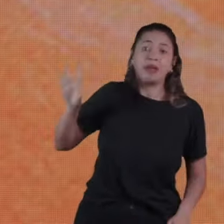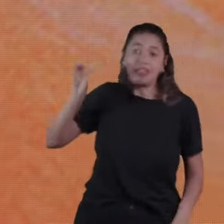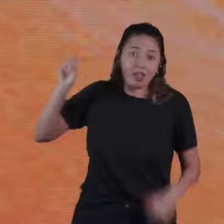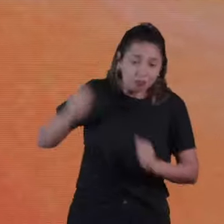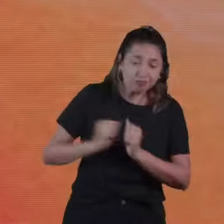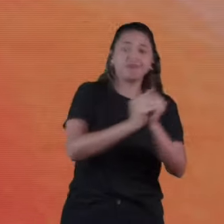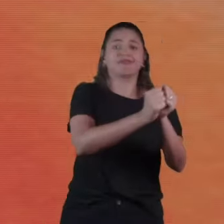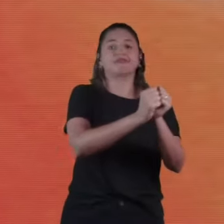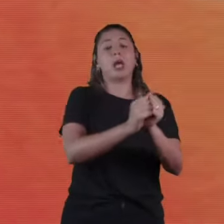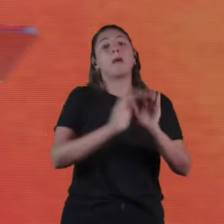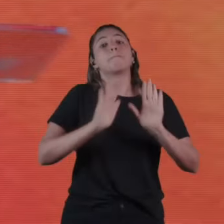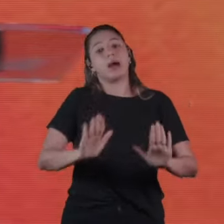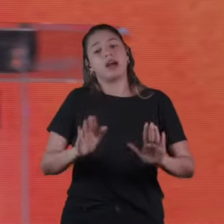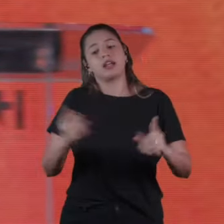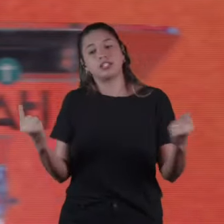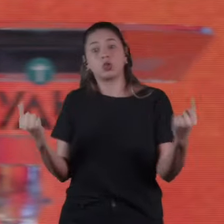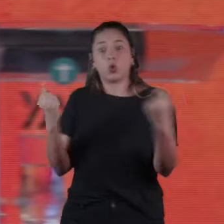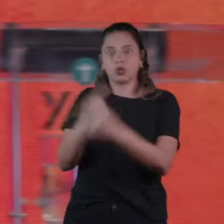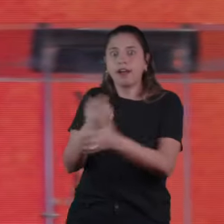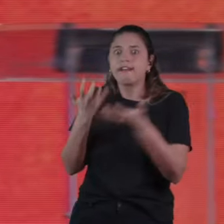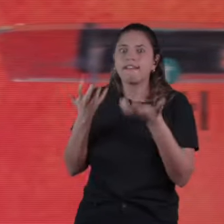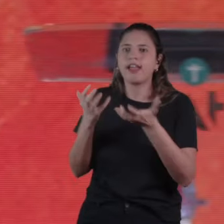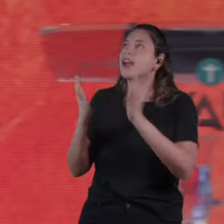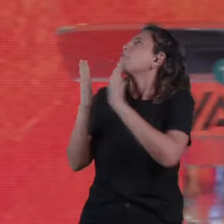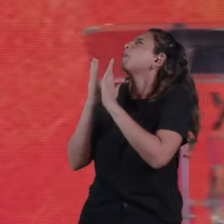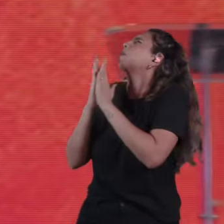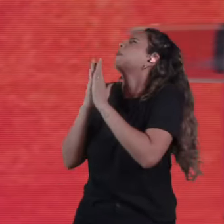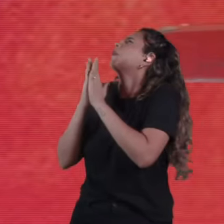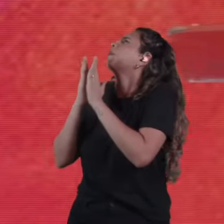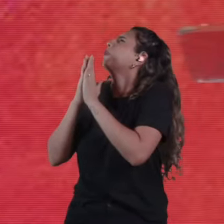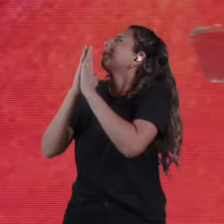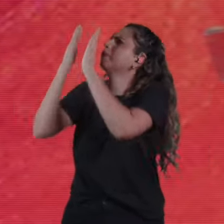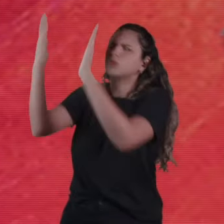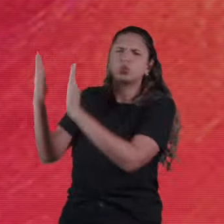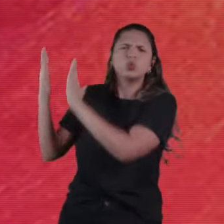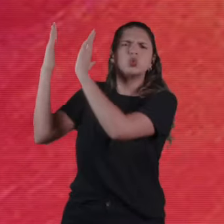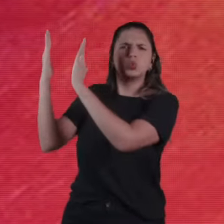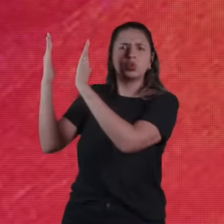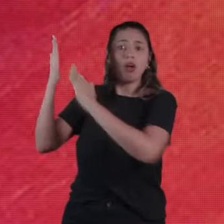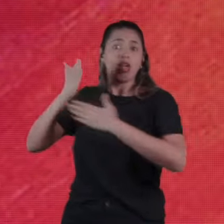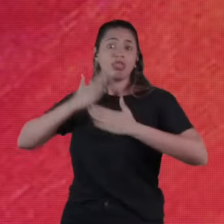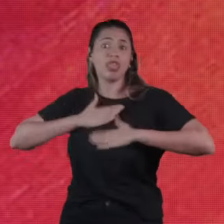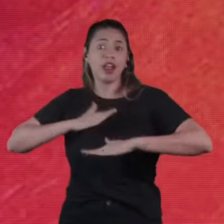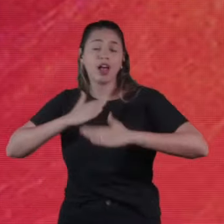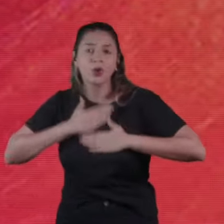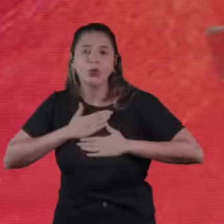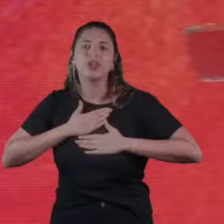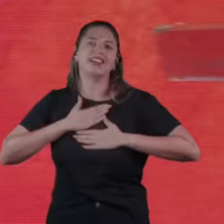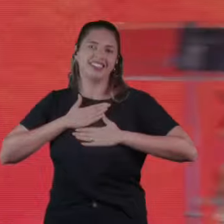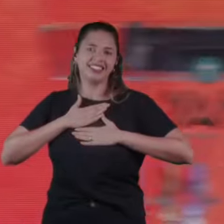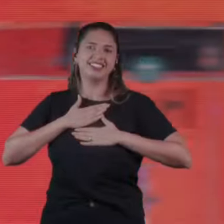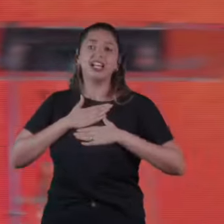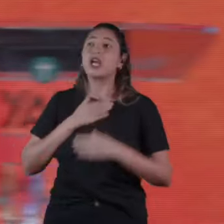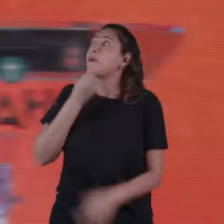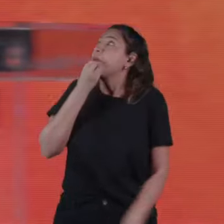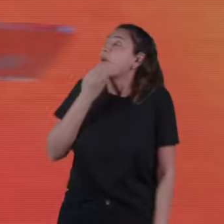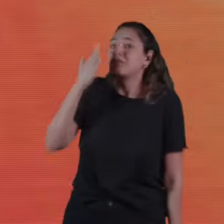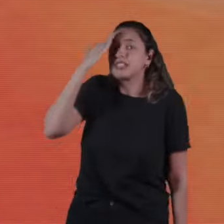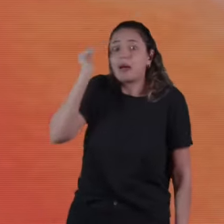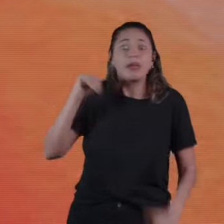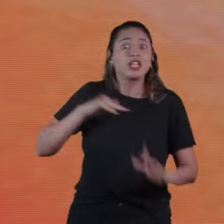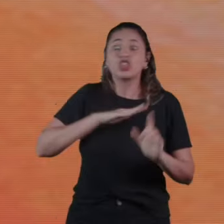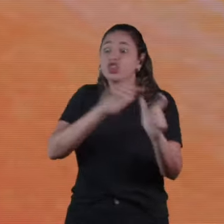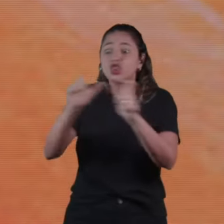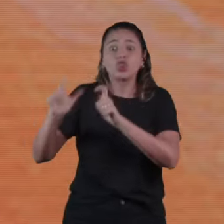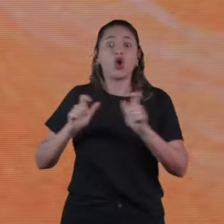Agora, se você ao contrário está buscando a Deus e quer ver a presença de Deus, fique tranquilo, que bênção saber que Deus é onipresente. Deus